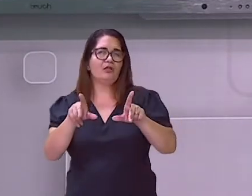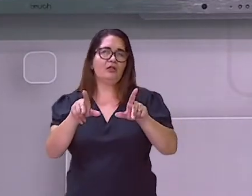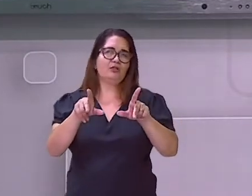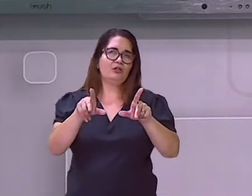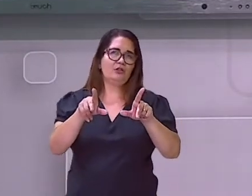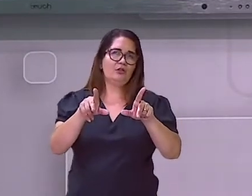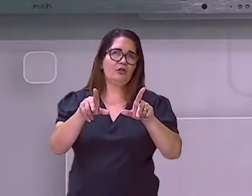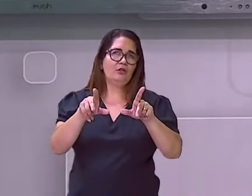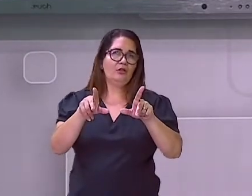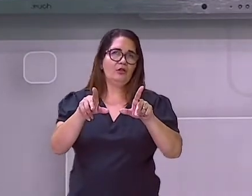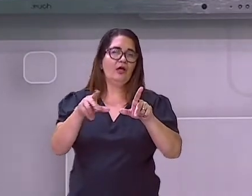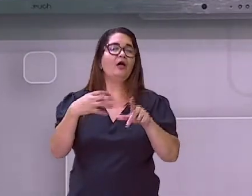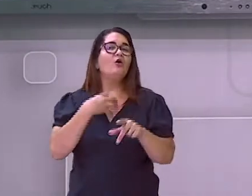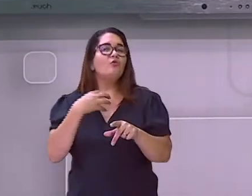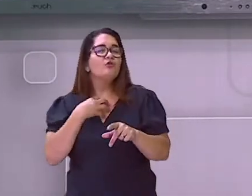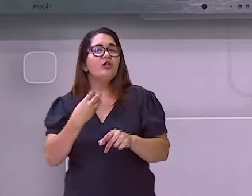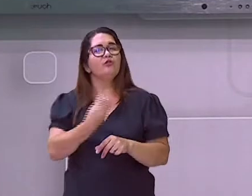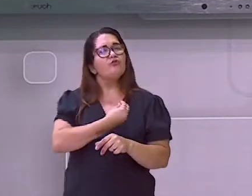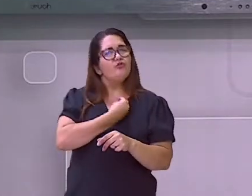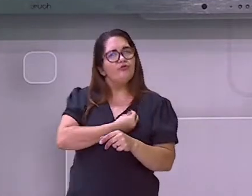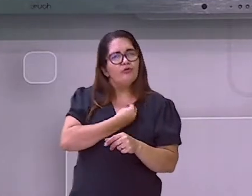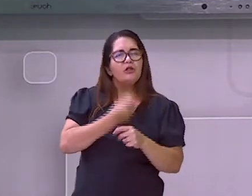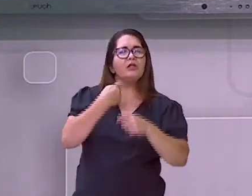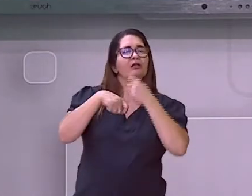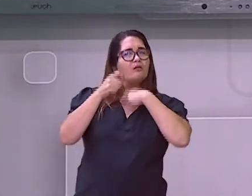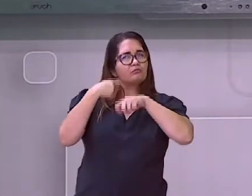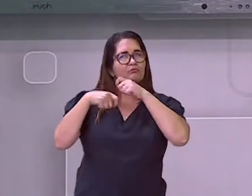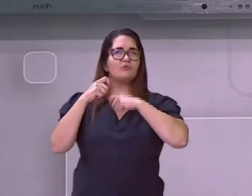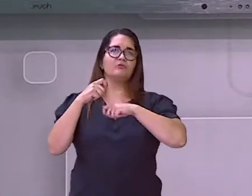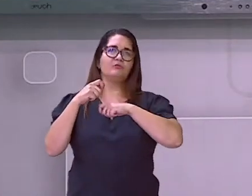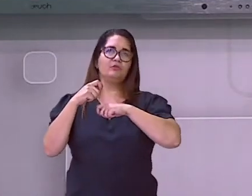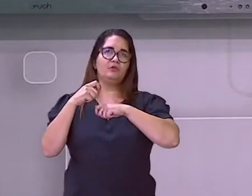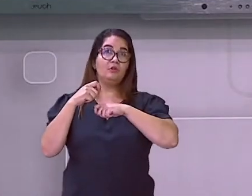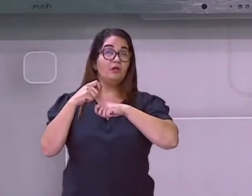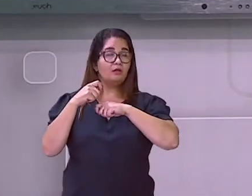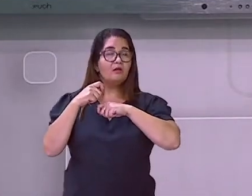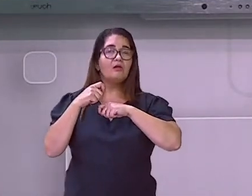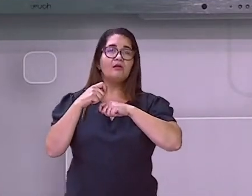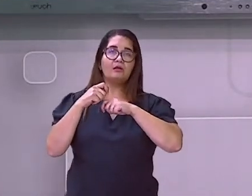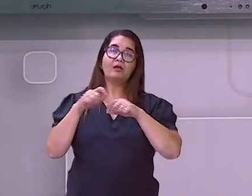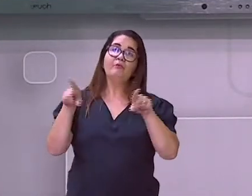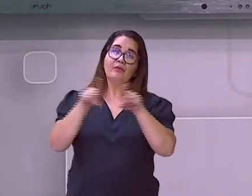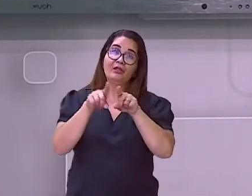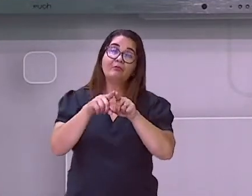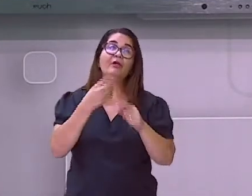Mas, vamos voltar, 2 quilômetros quadrados,